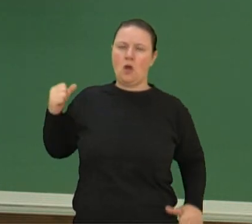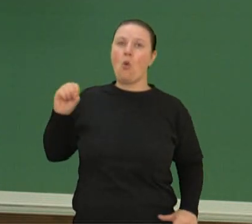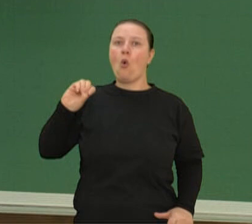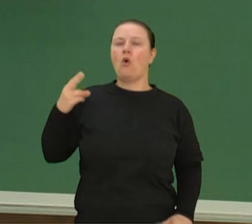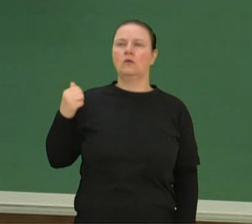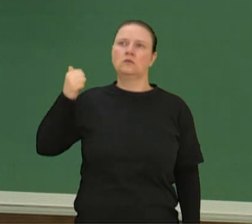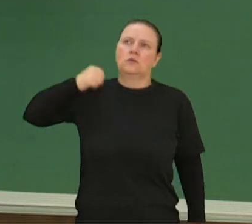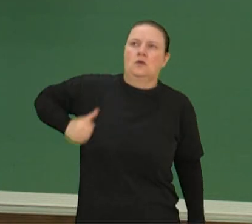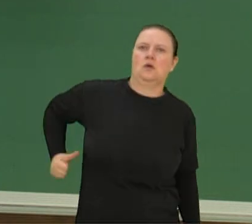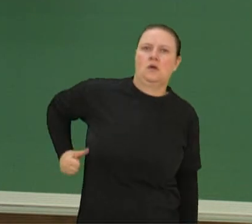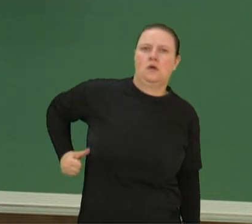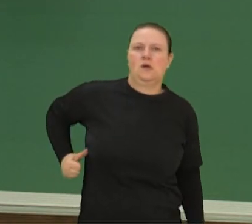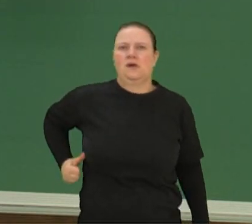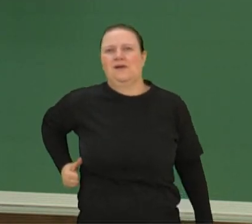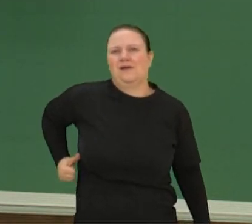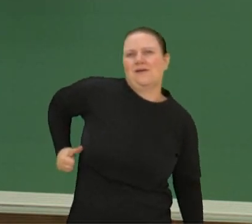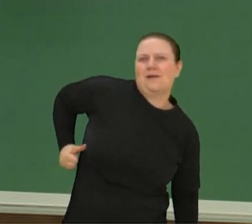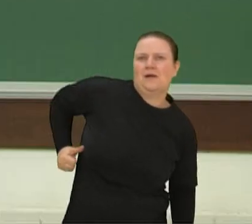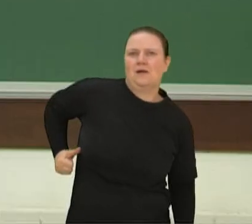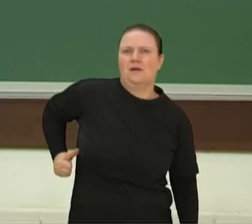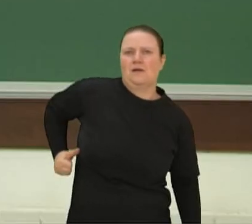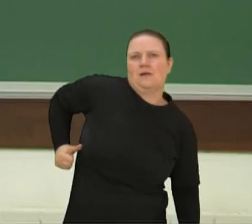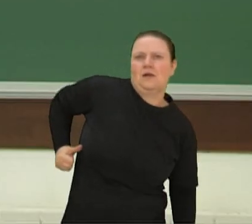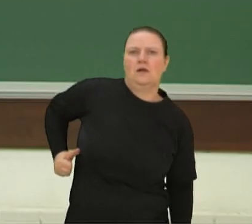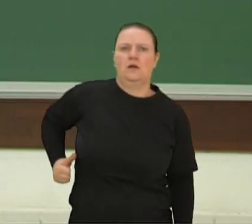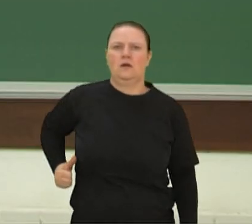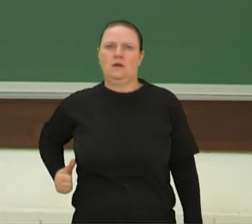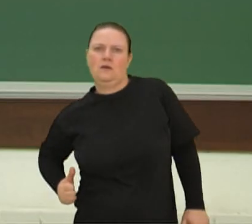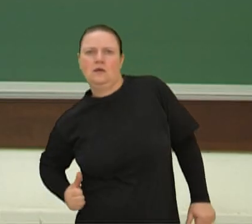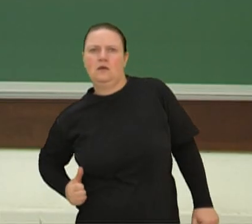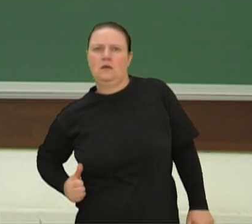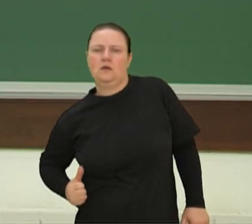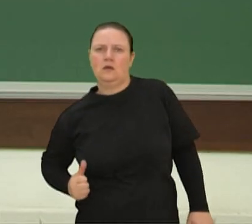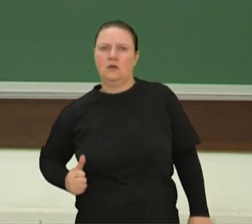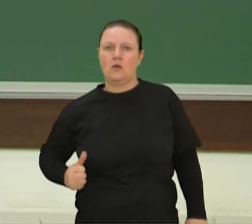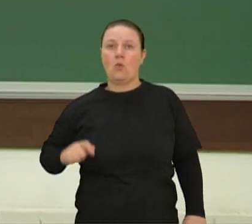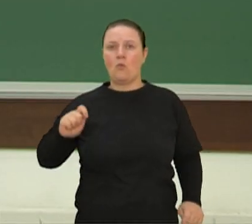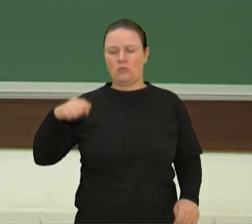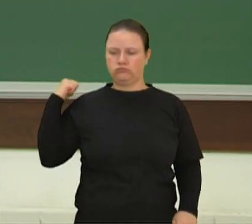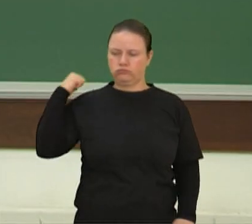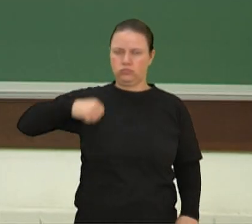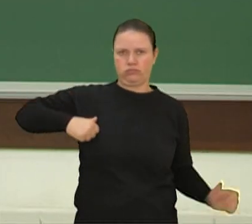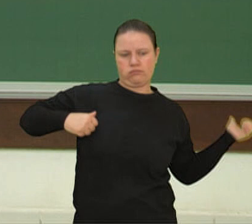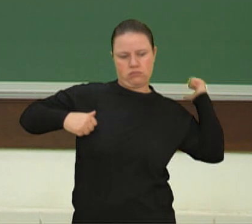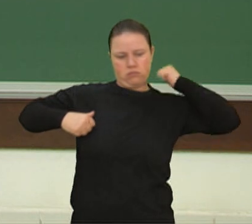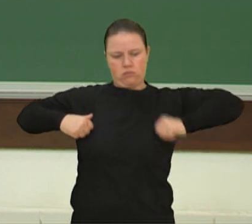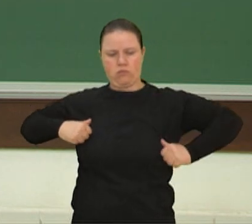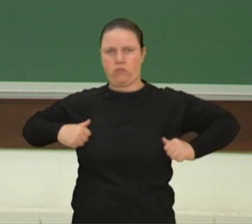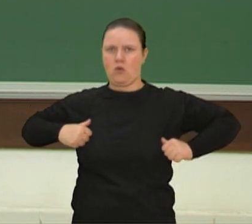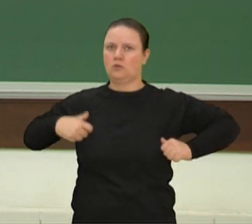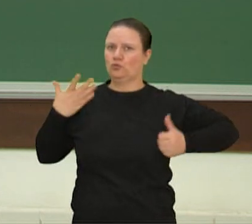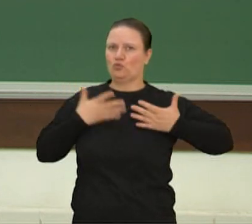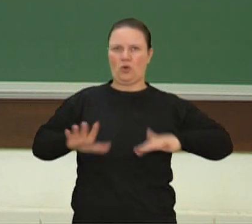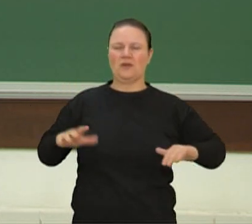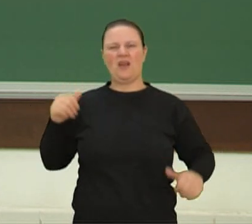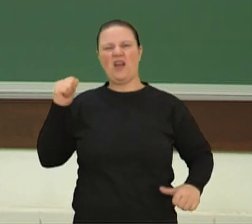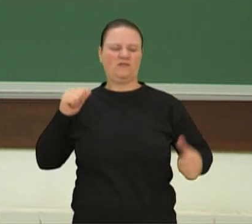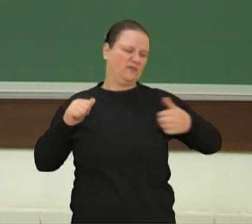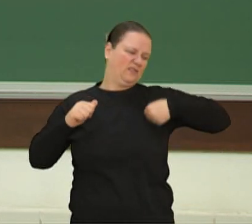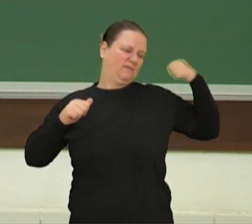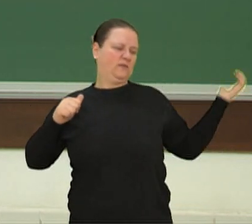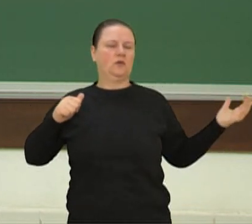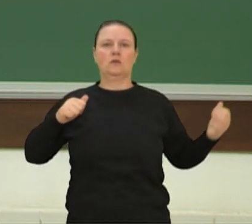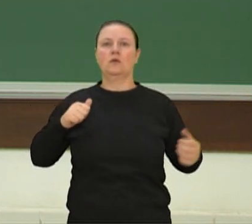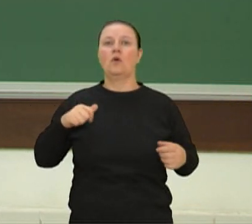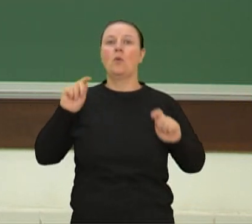lados. Então, o uso da mochila em um dos lados, ou seja, em um dos ombros, por um período prolongado e com muita carga,